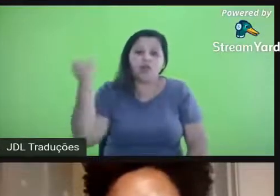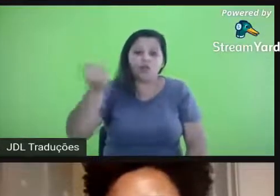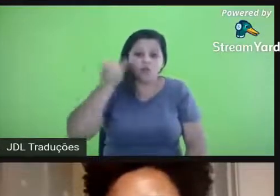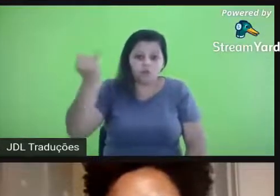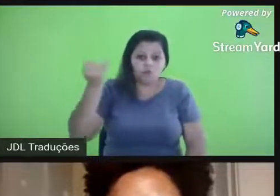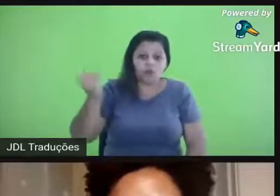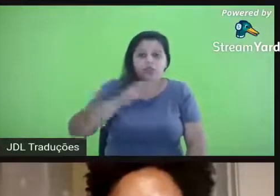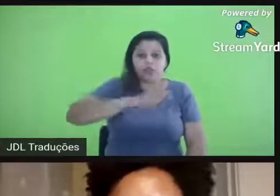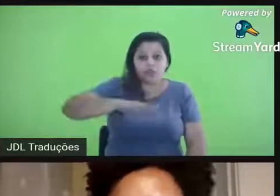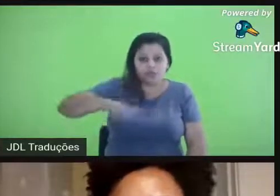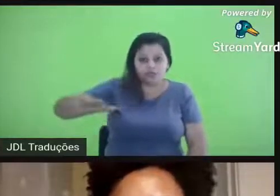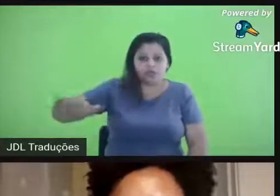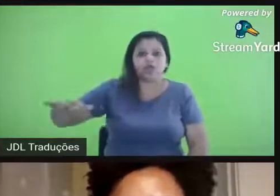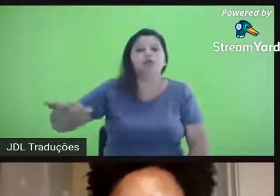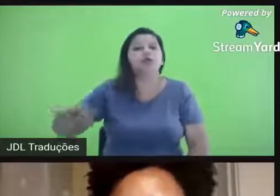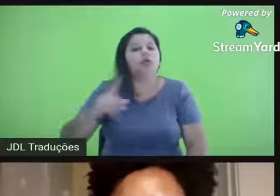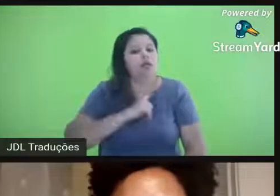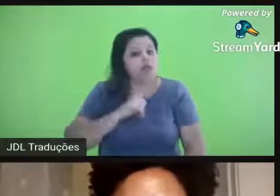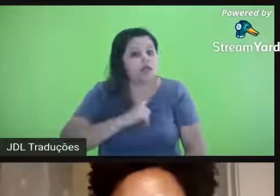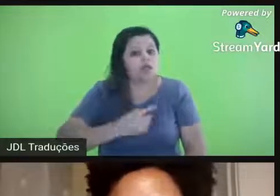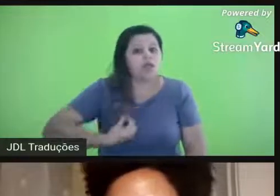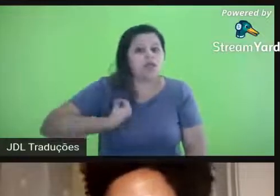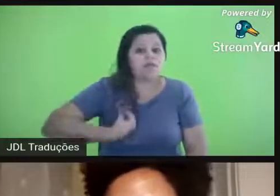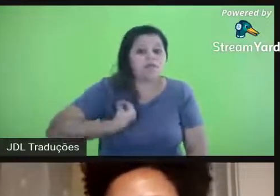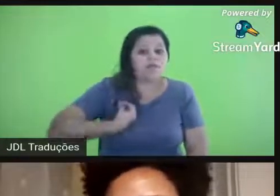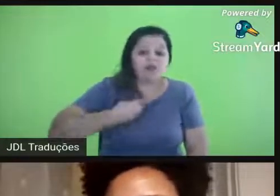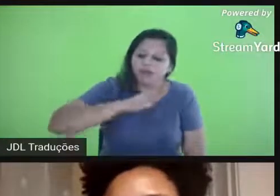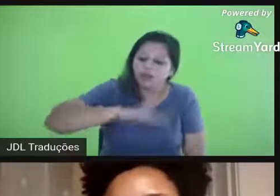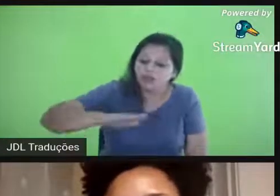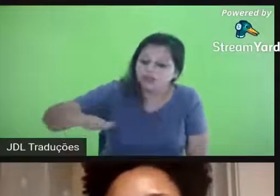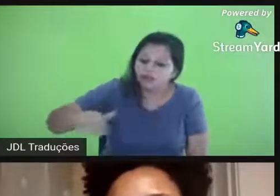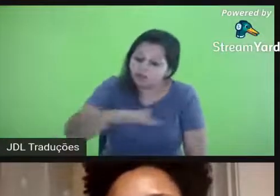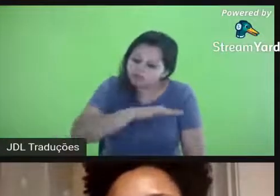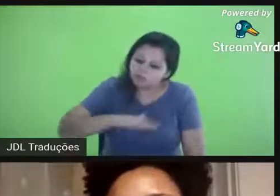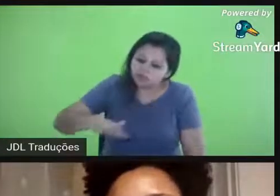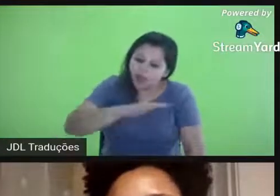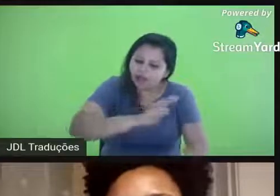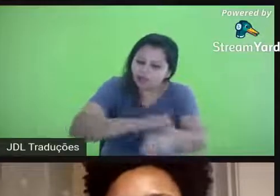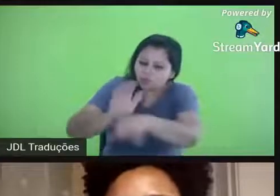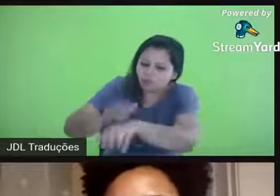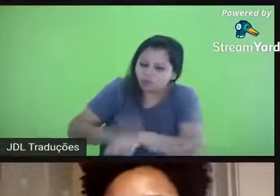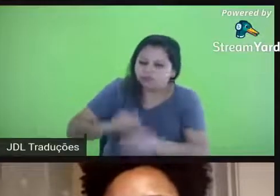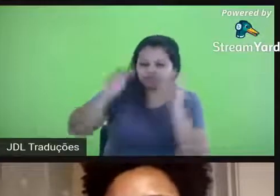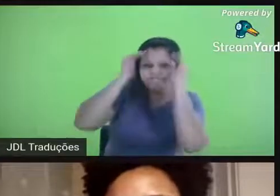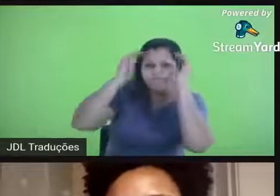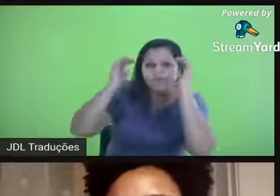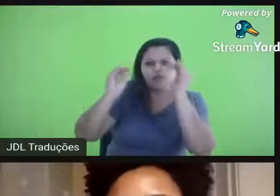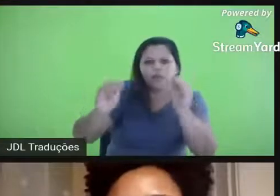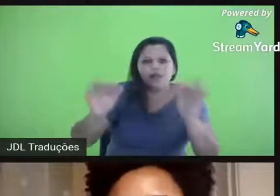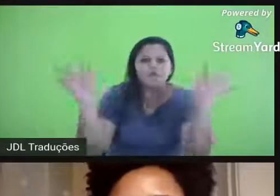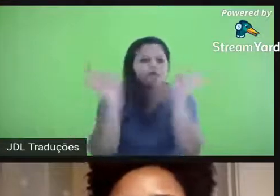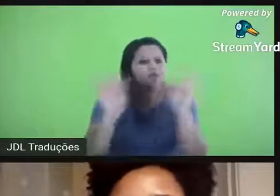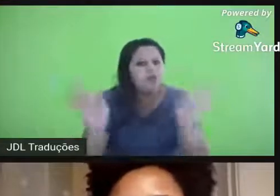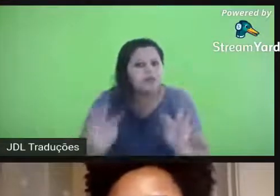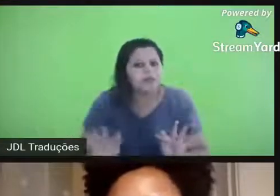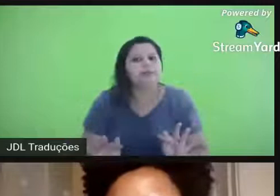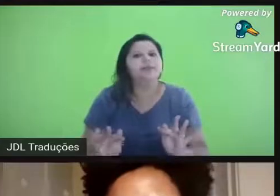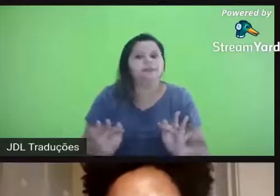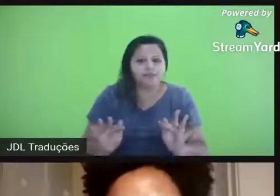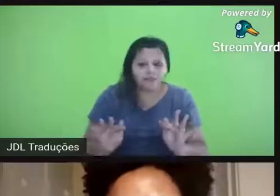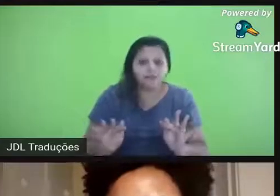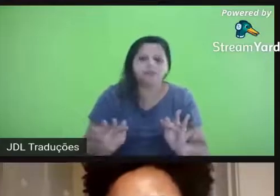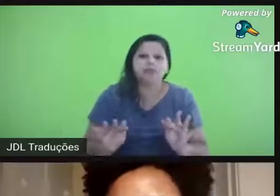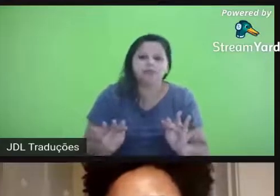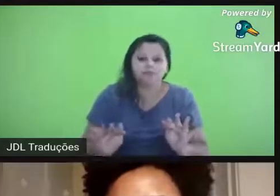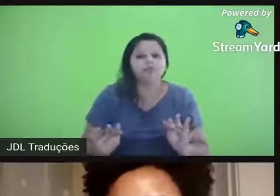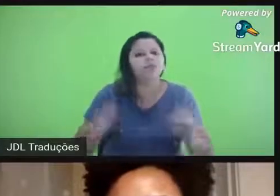tenham essa vivência, essa infância, esse espaço delas respeitado, que seja feliz, que elas tenham a possibilidade de